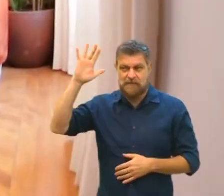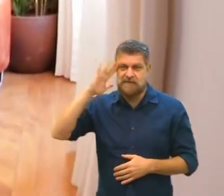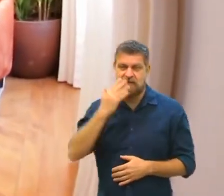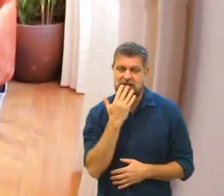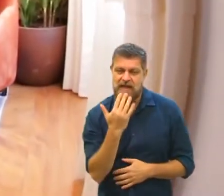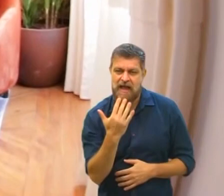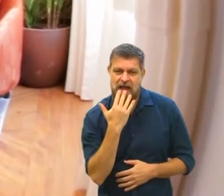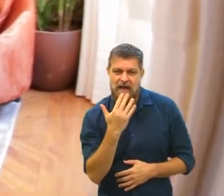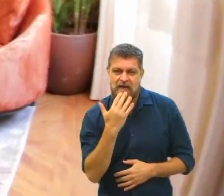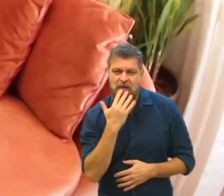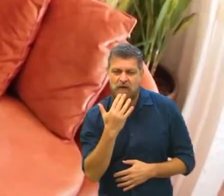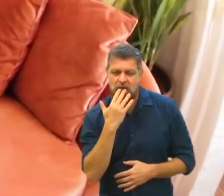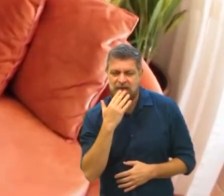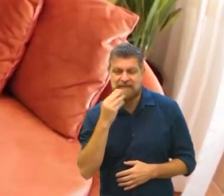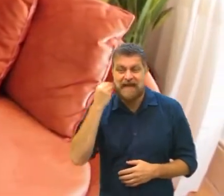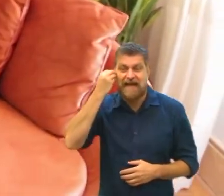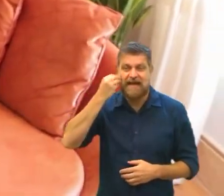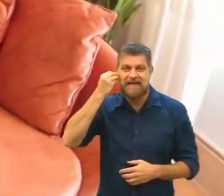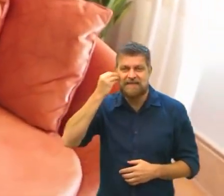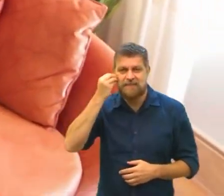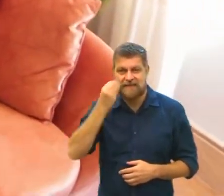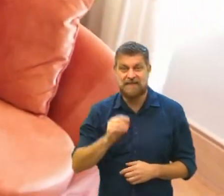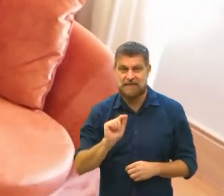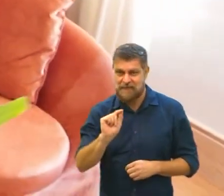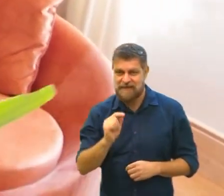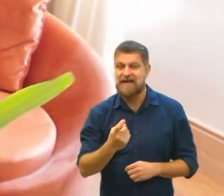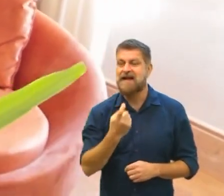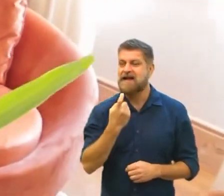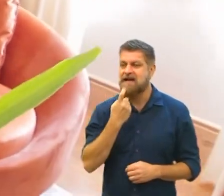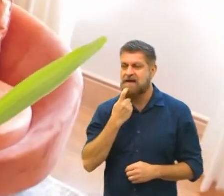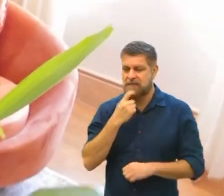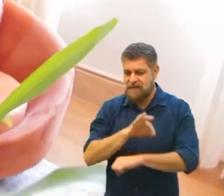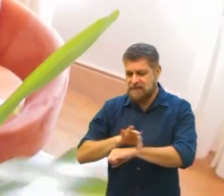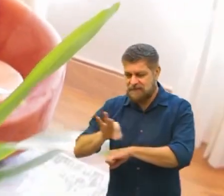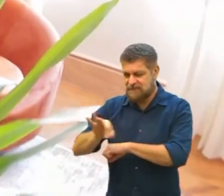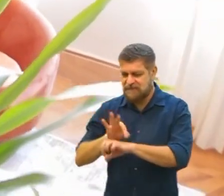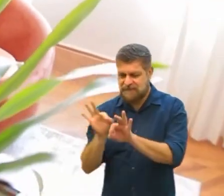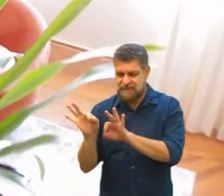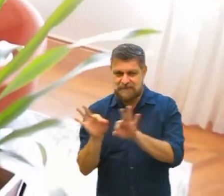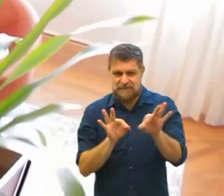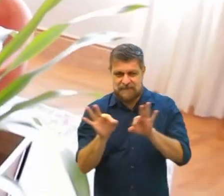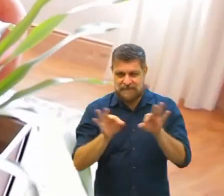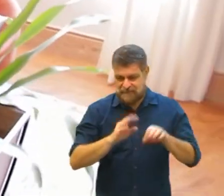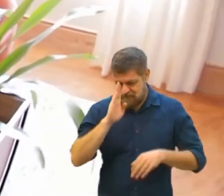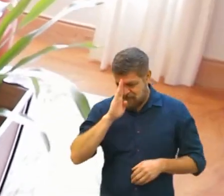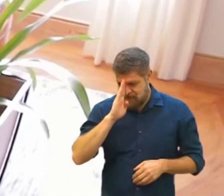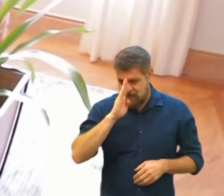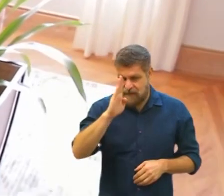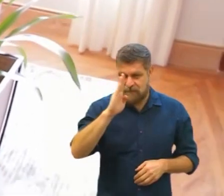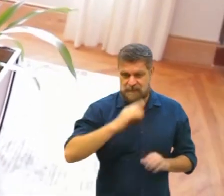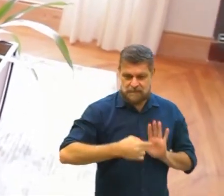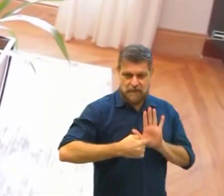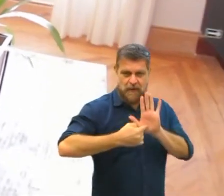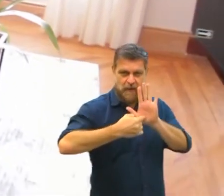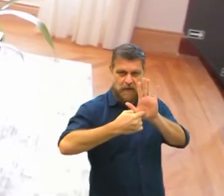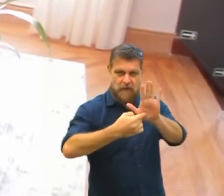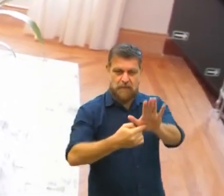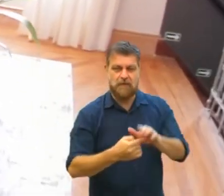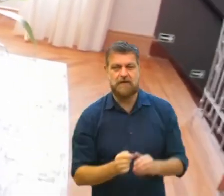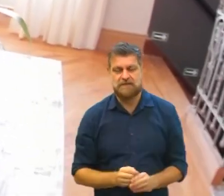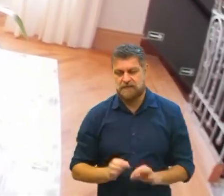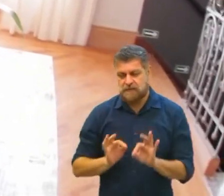de cores e formas é a experiência do Campinas Decor, a maior mostra de arquitetura, decoração